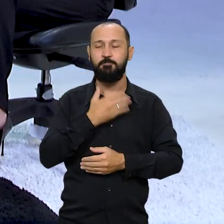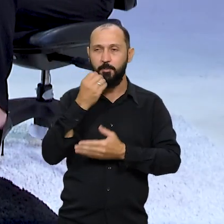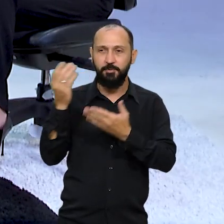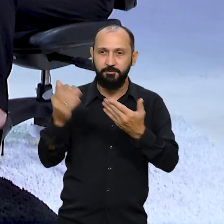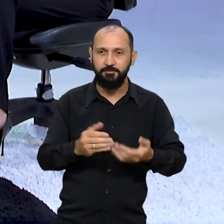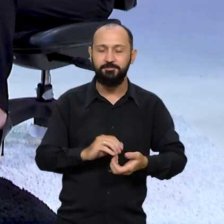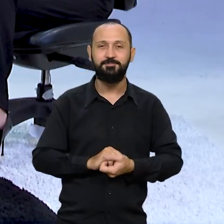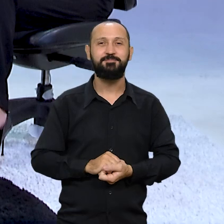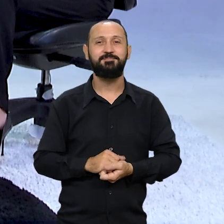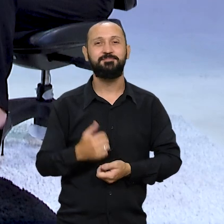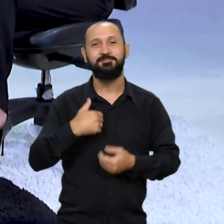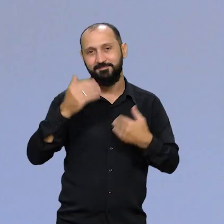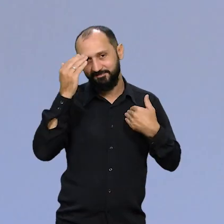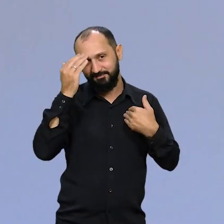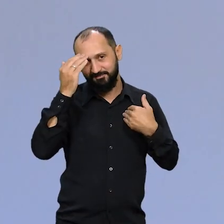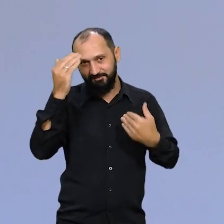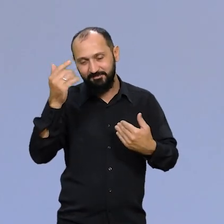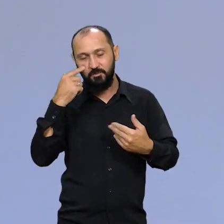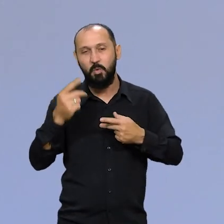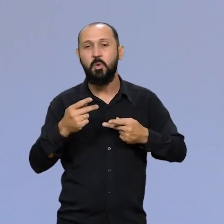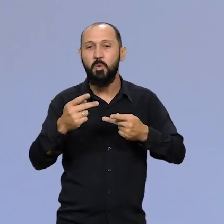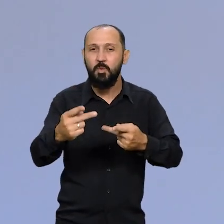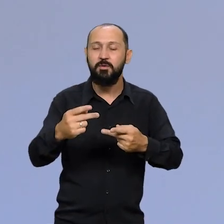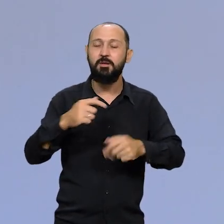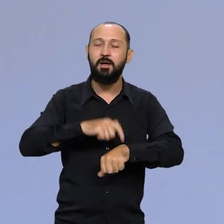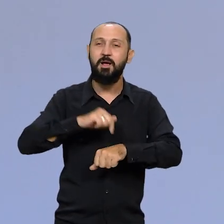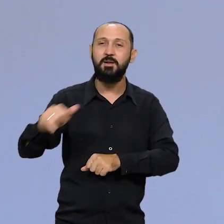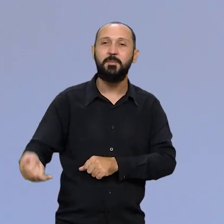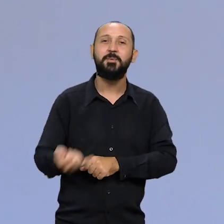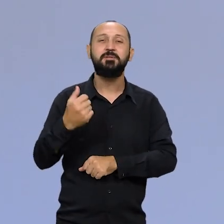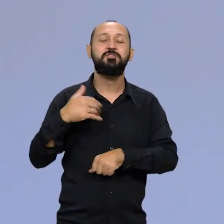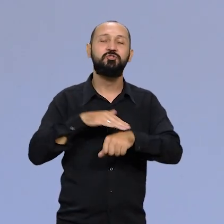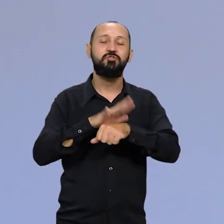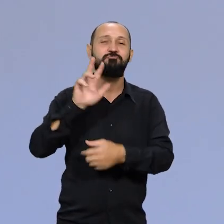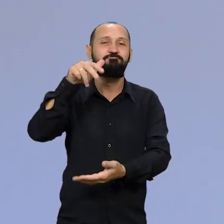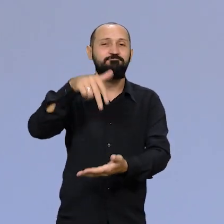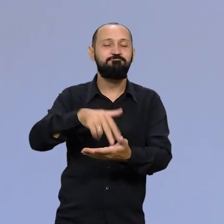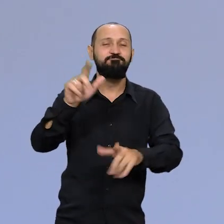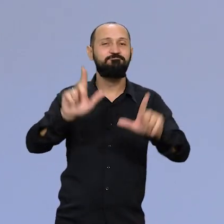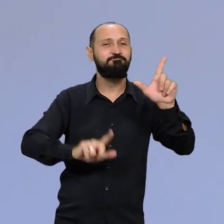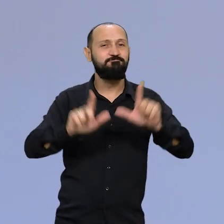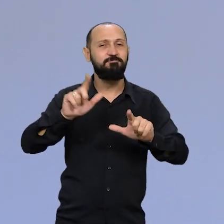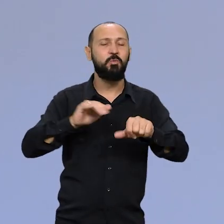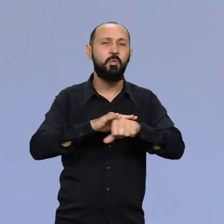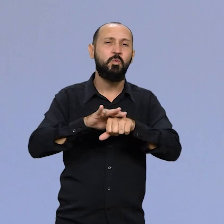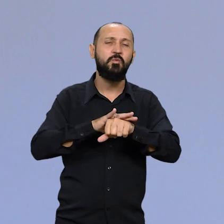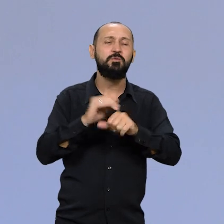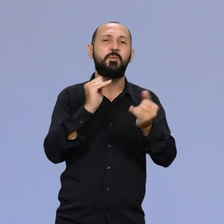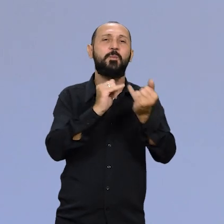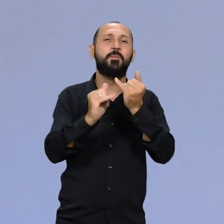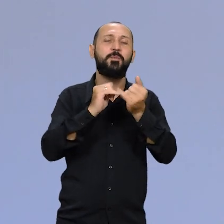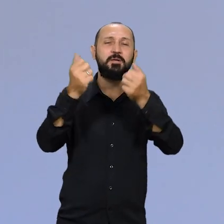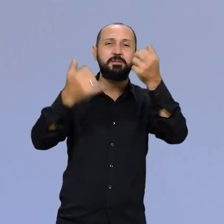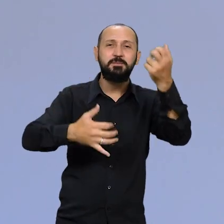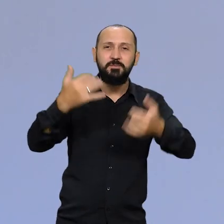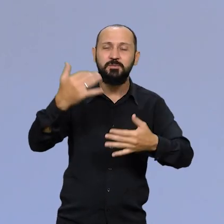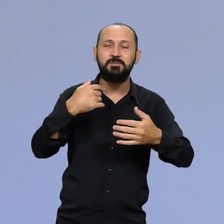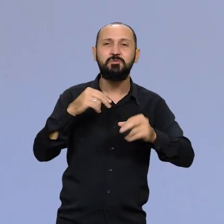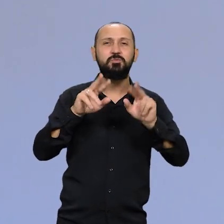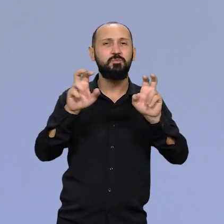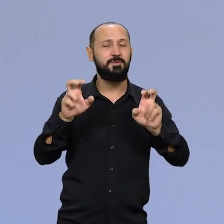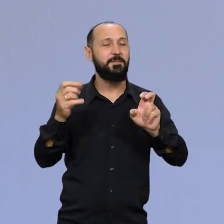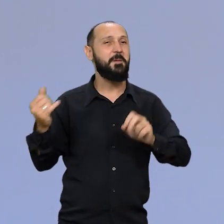tempo. Seja bem-vinda ao programa, doutora. Eu agradeço o convite, agradeço a oportunidade de estar aqui neste programa, trazendo um